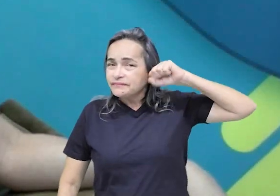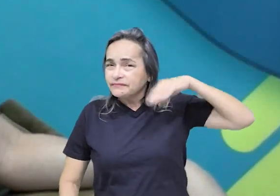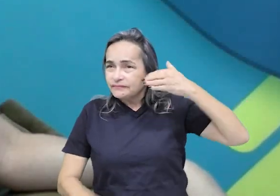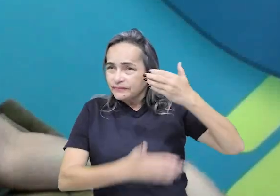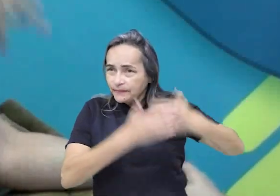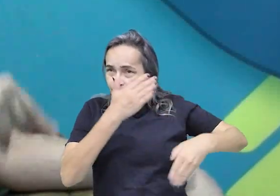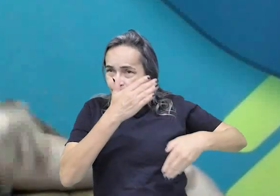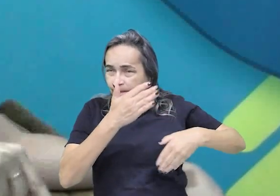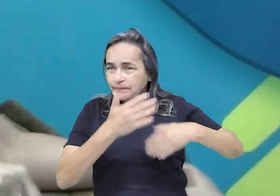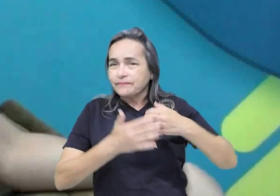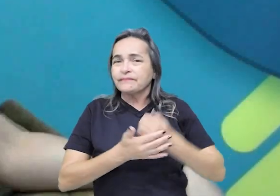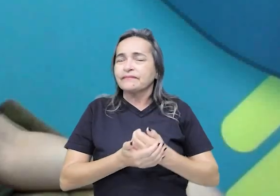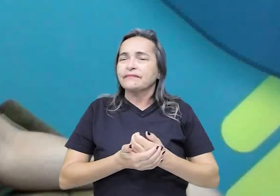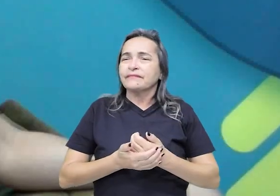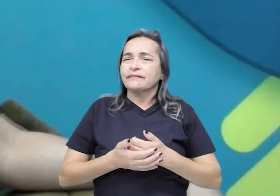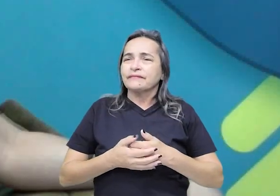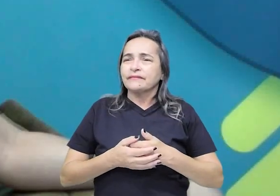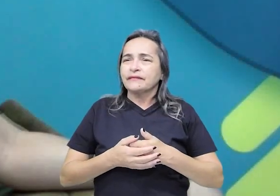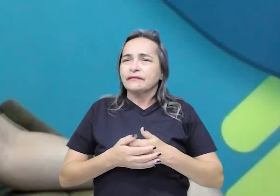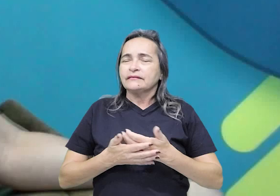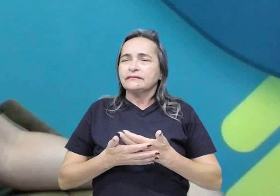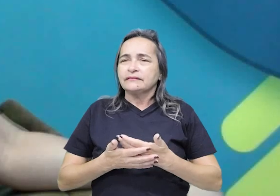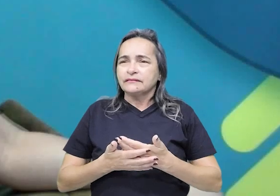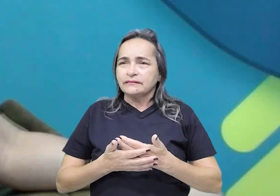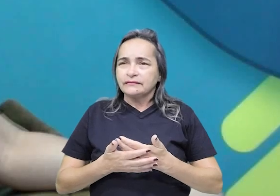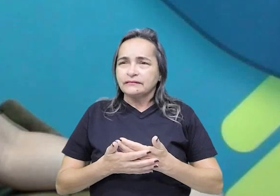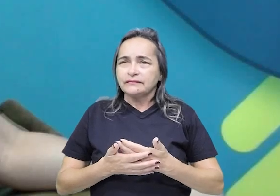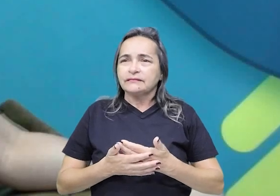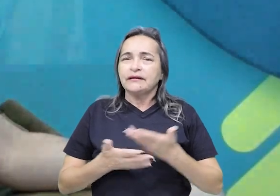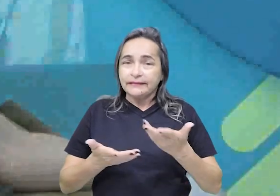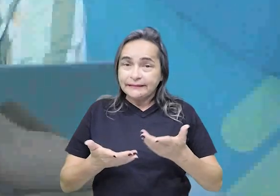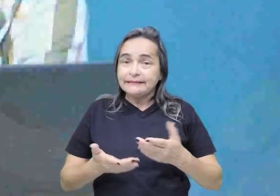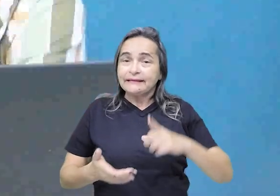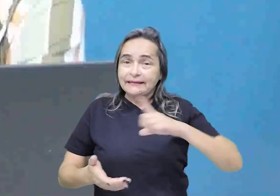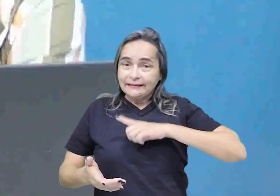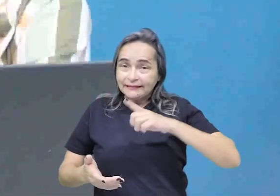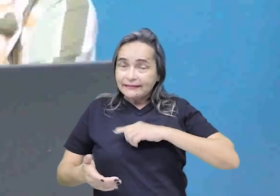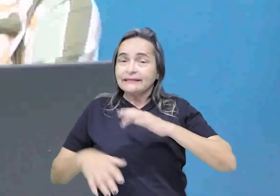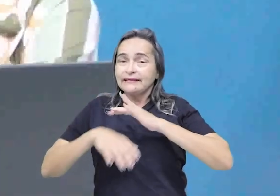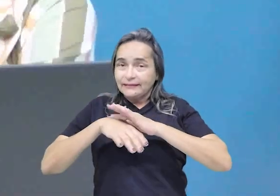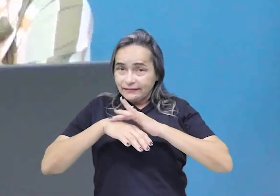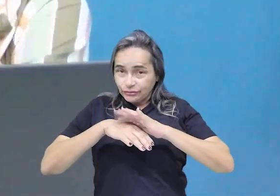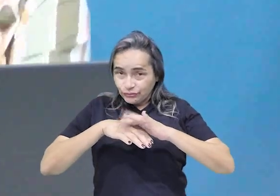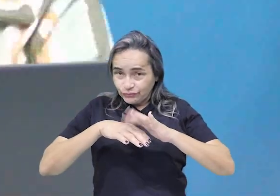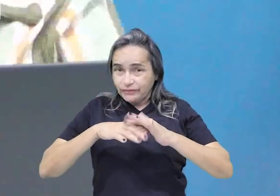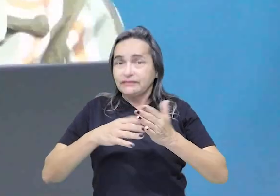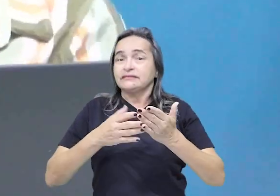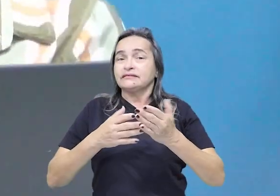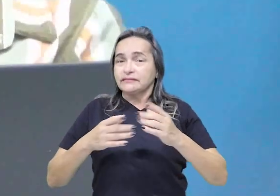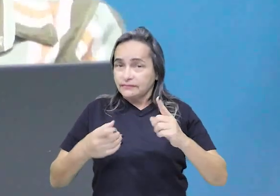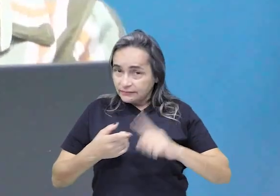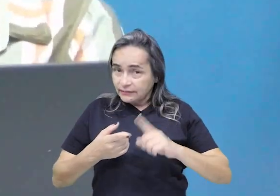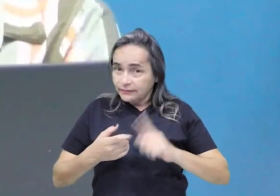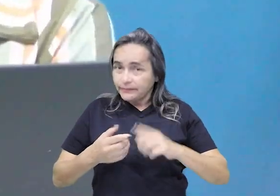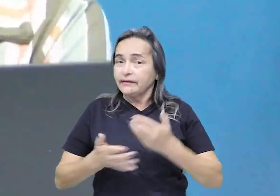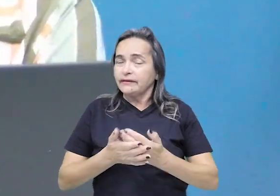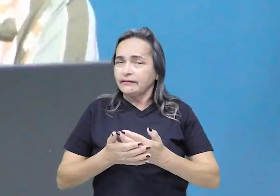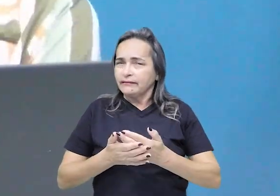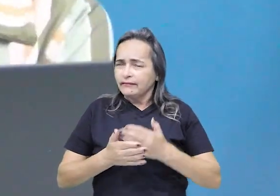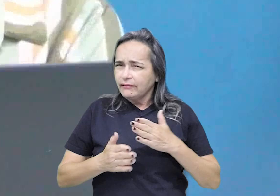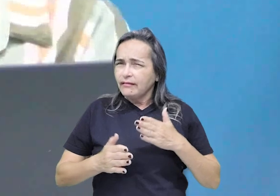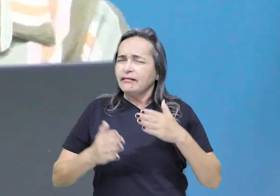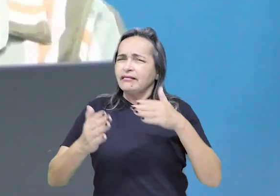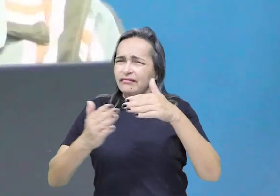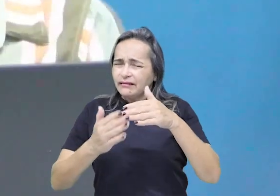e à surdez tem uma doença. As patologias. A gente não tinha chegado ainda nas patologias, né? Que levam à